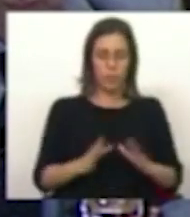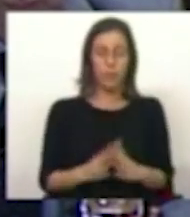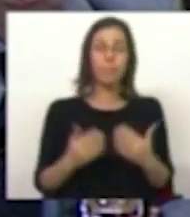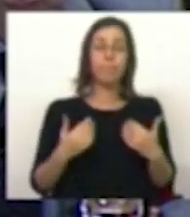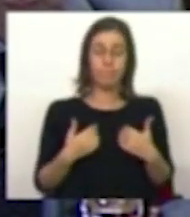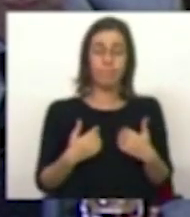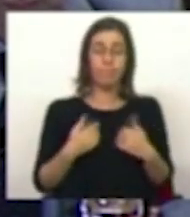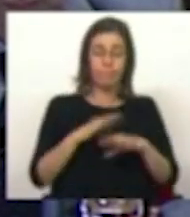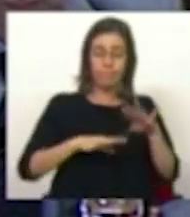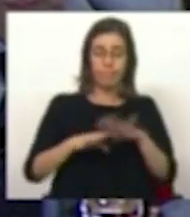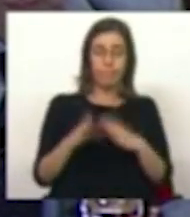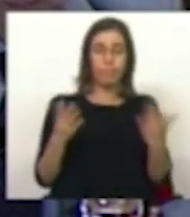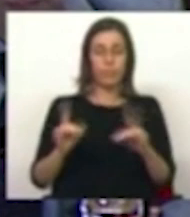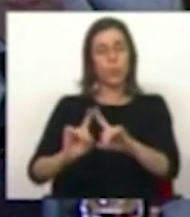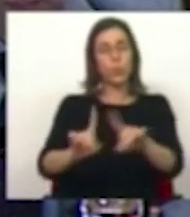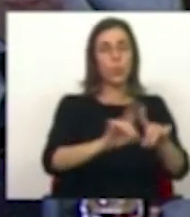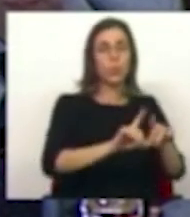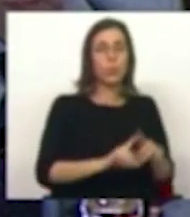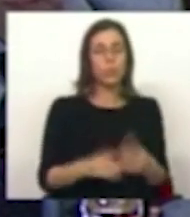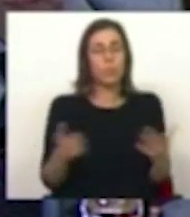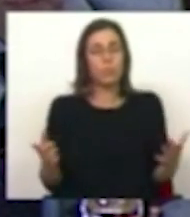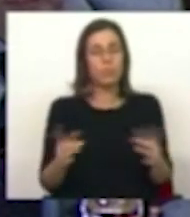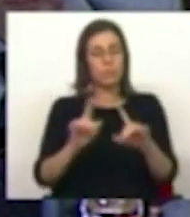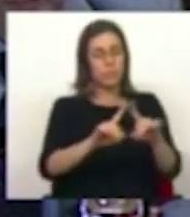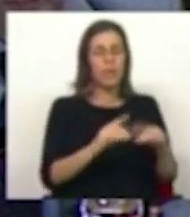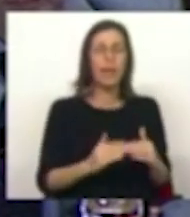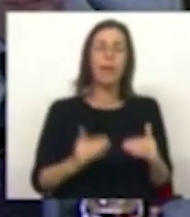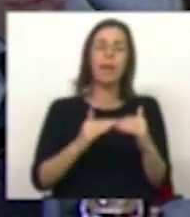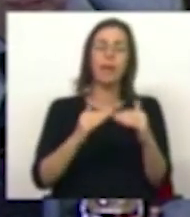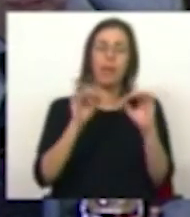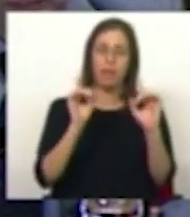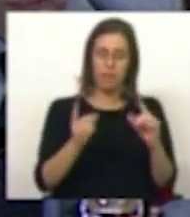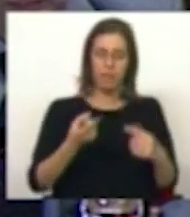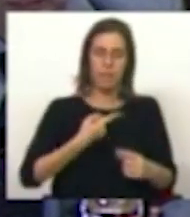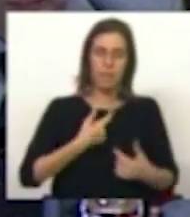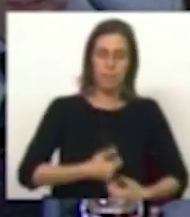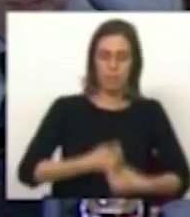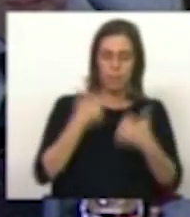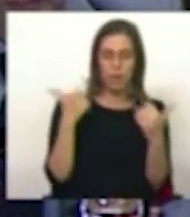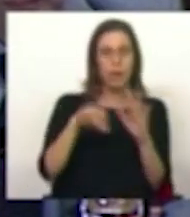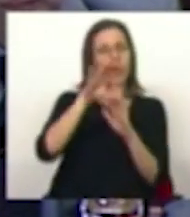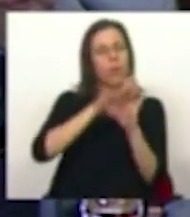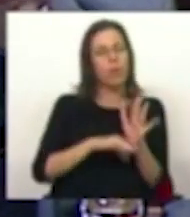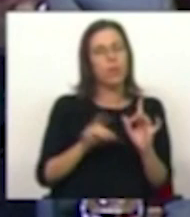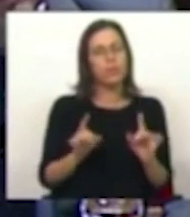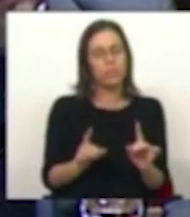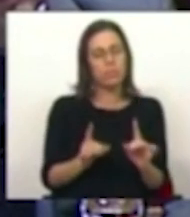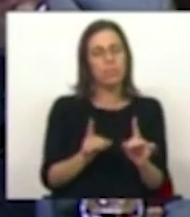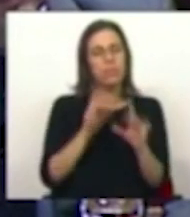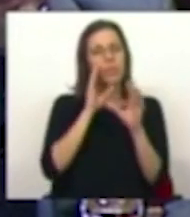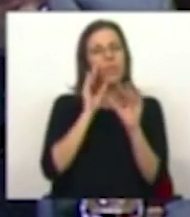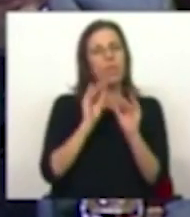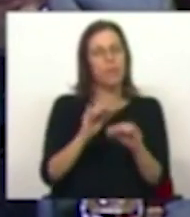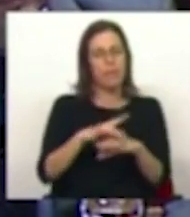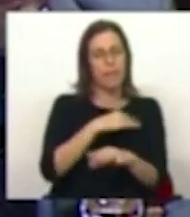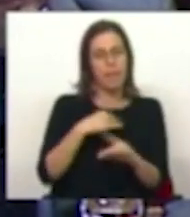E nós temos que agir em diferentes níveis. Temos que melhorar as condições para a formação, por